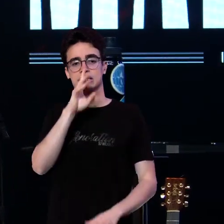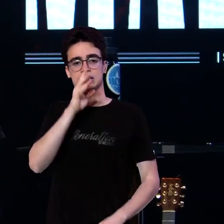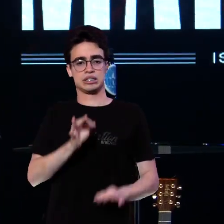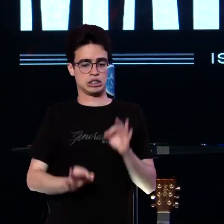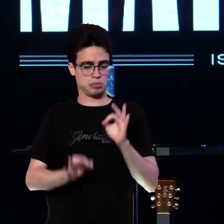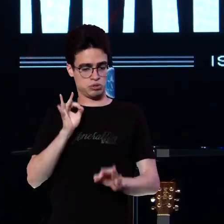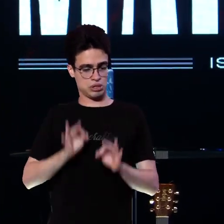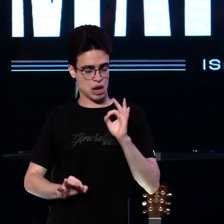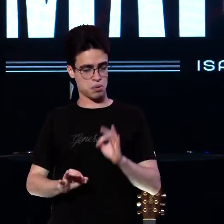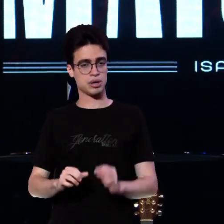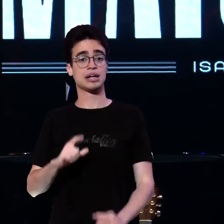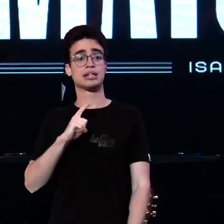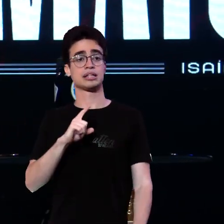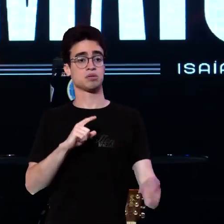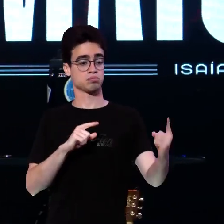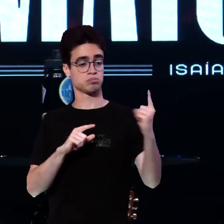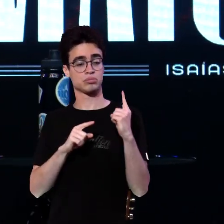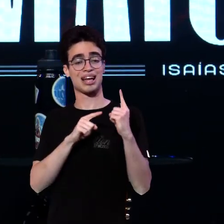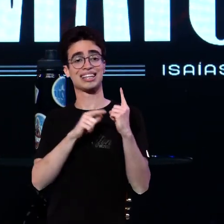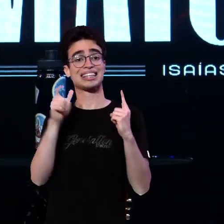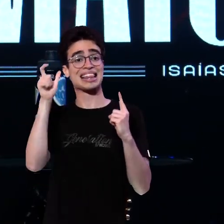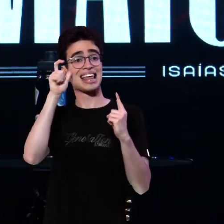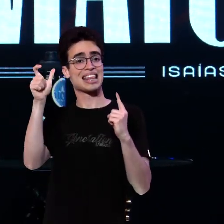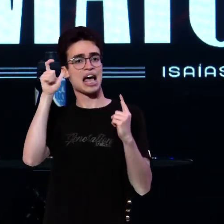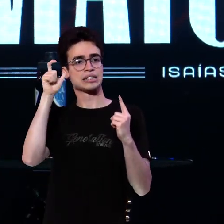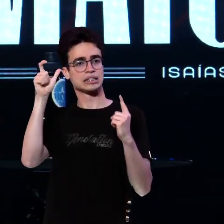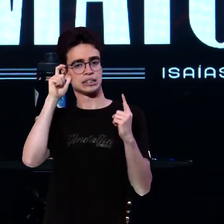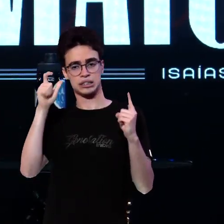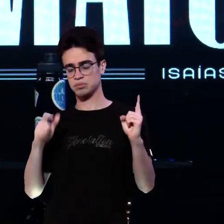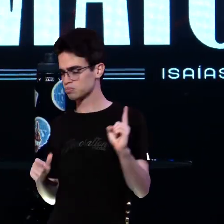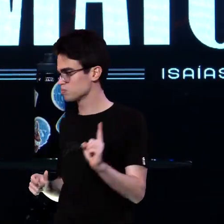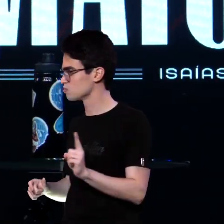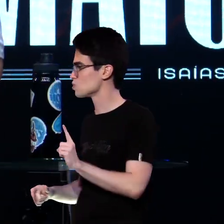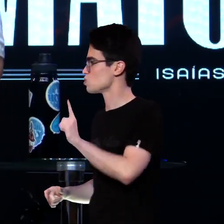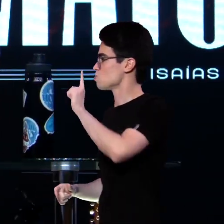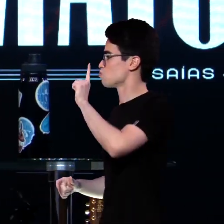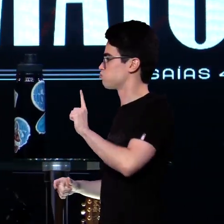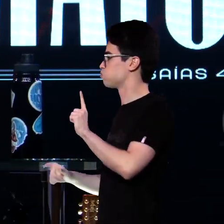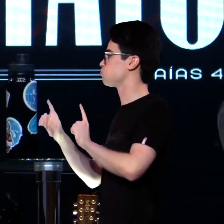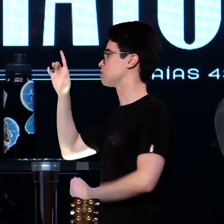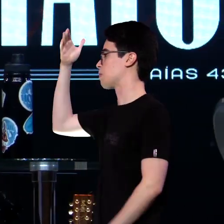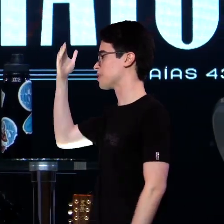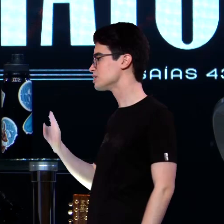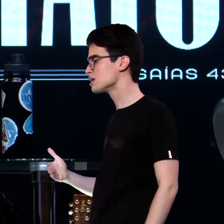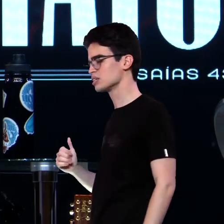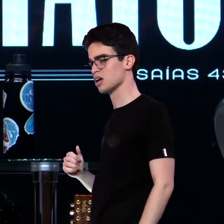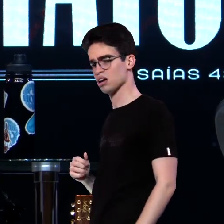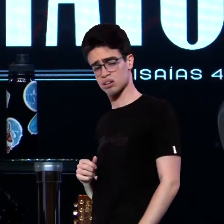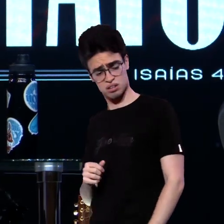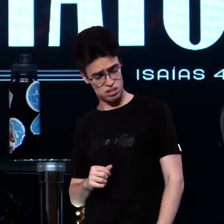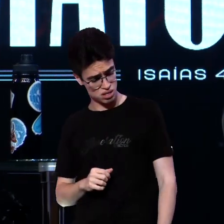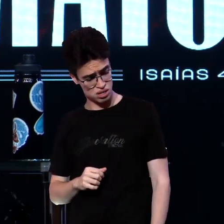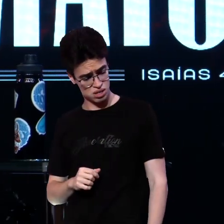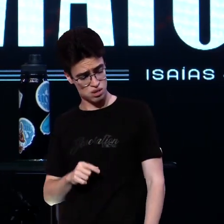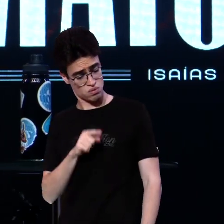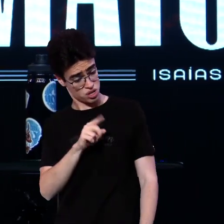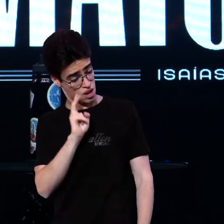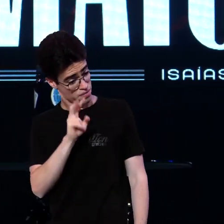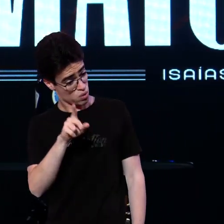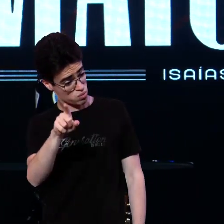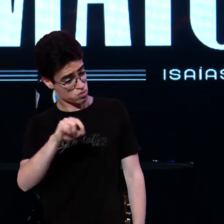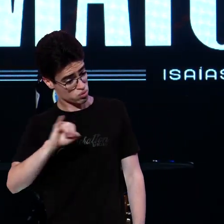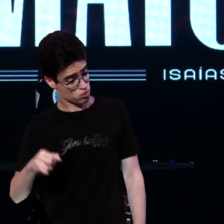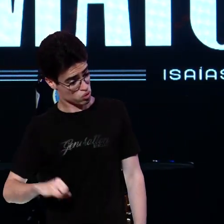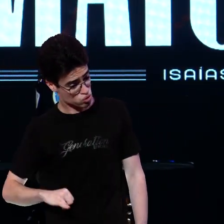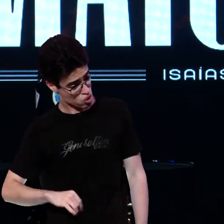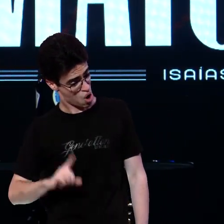lá Satanás. E quando Satanás aparece diante de Deus, Deus fala, você viu meu servo Jó? Homem